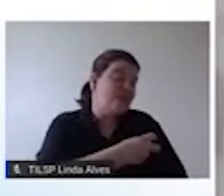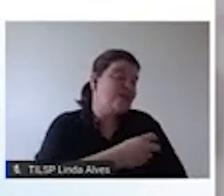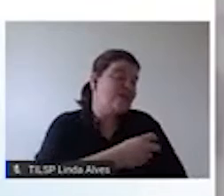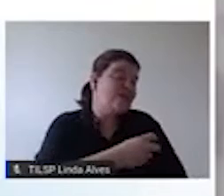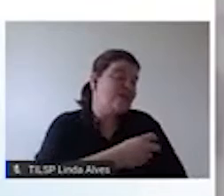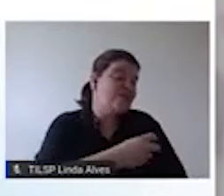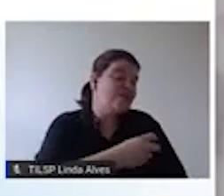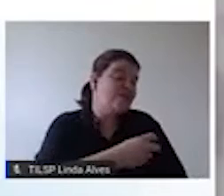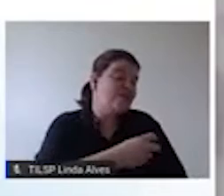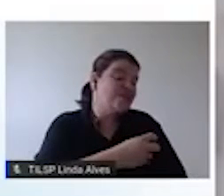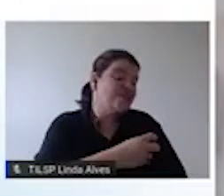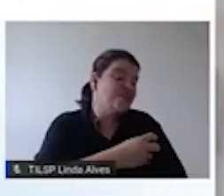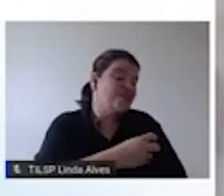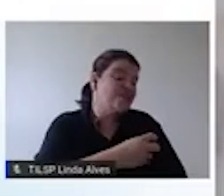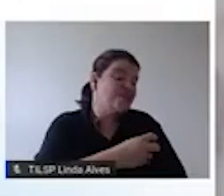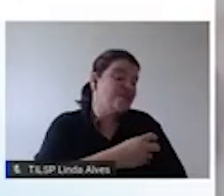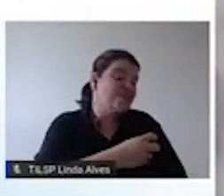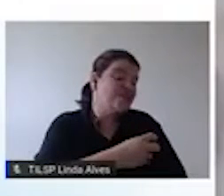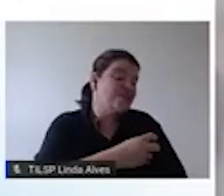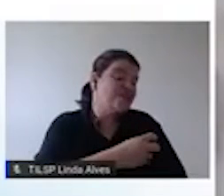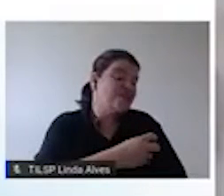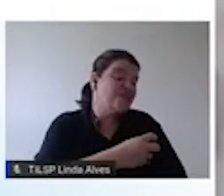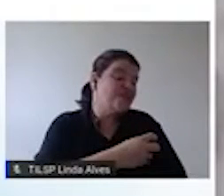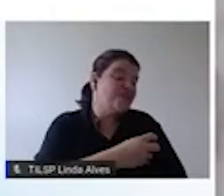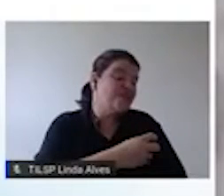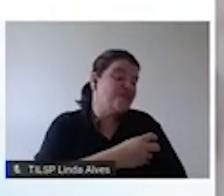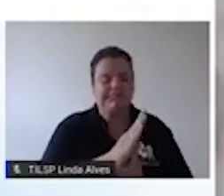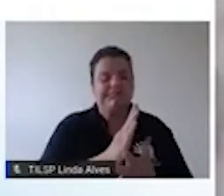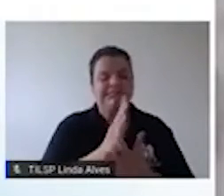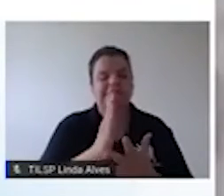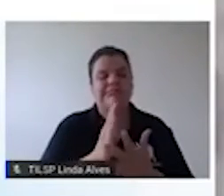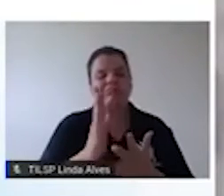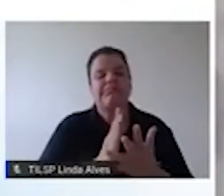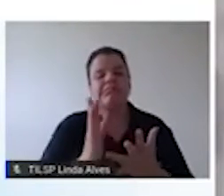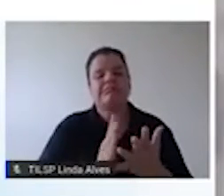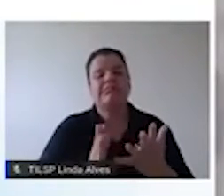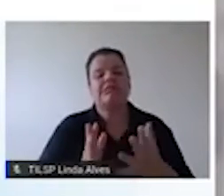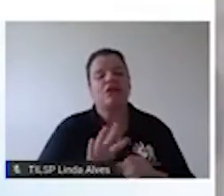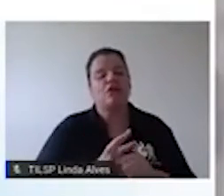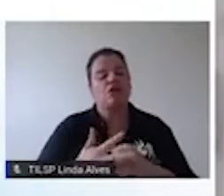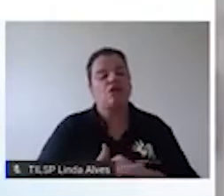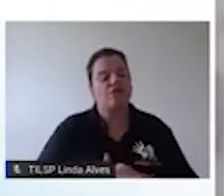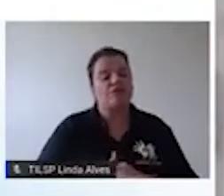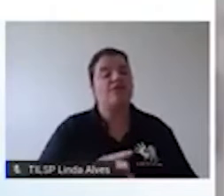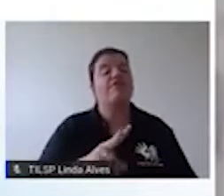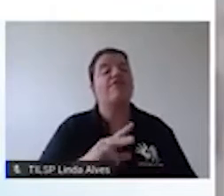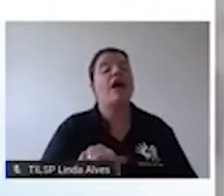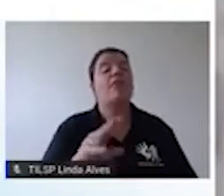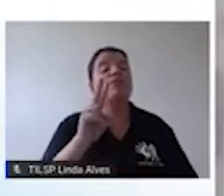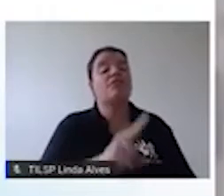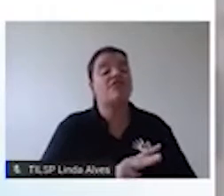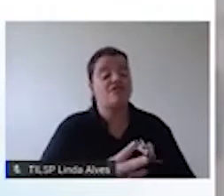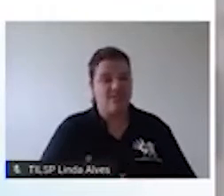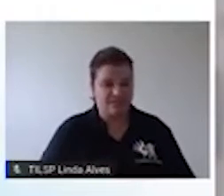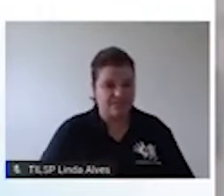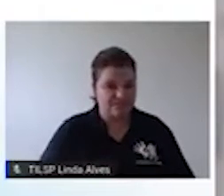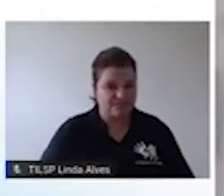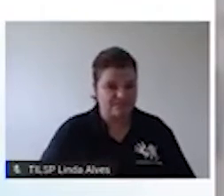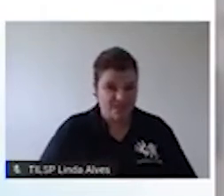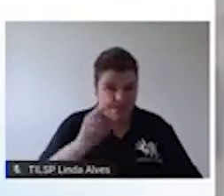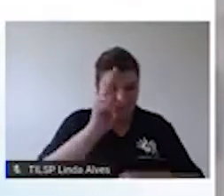tipo de doença, dentro das várias formas clínicas da Covid, elas vão proteger? Vão proteger do sujeito